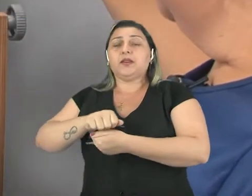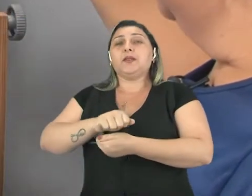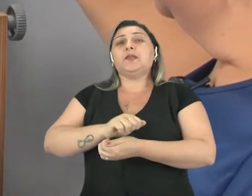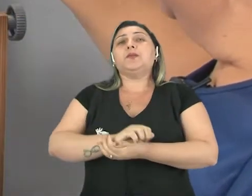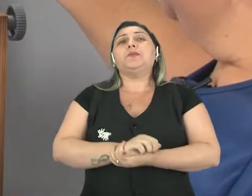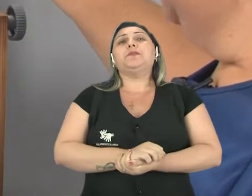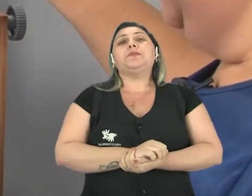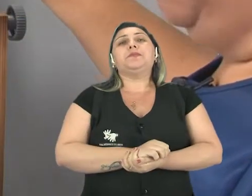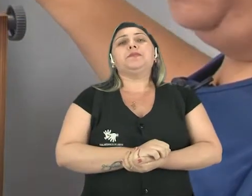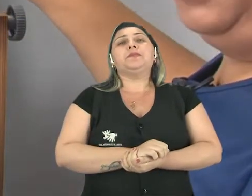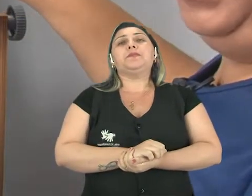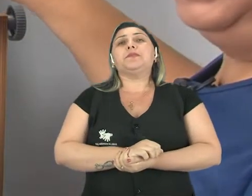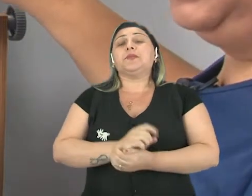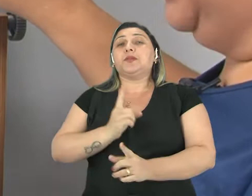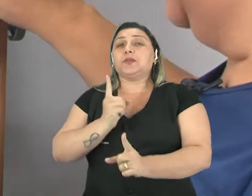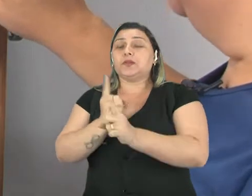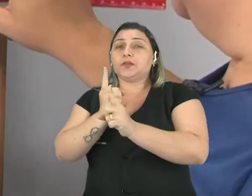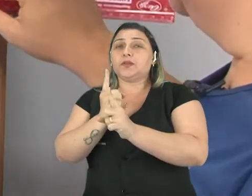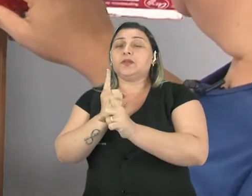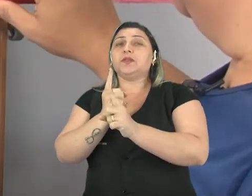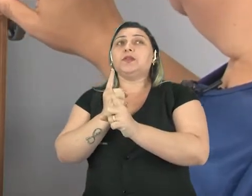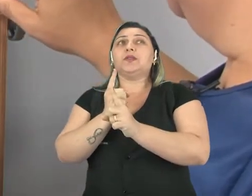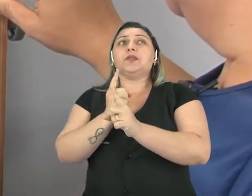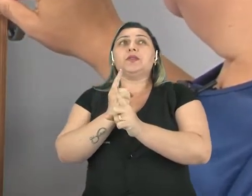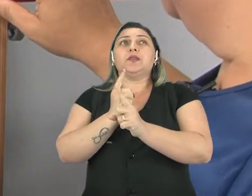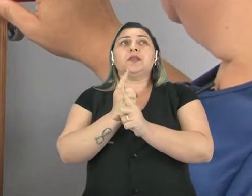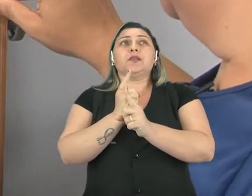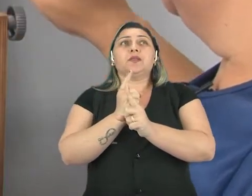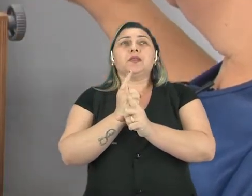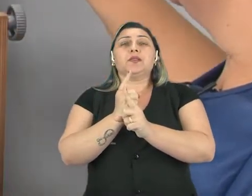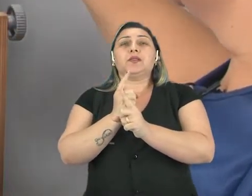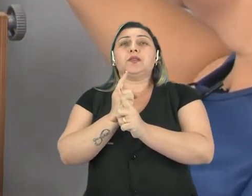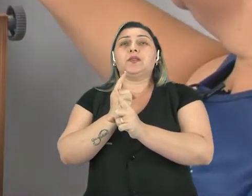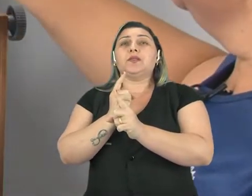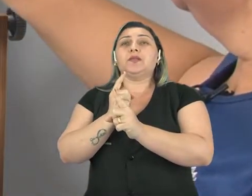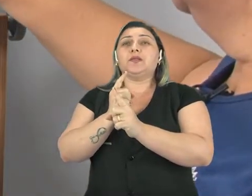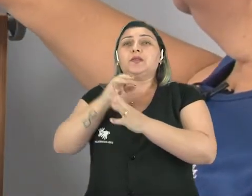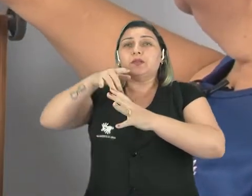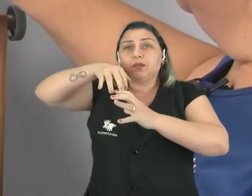nessa constelação aqui, eles criaram esse nome, Virgem.